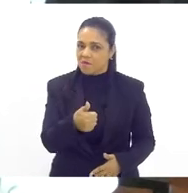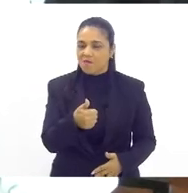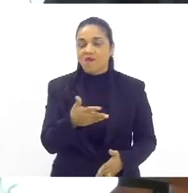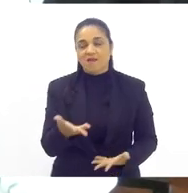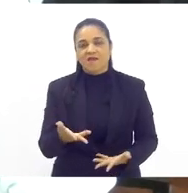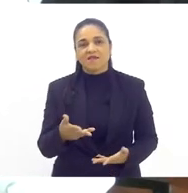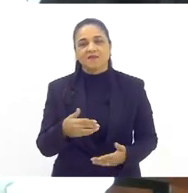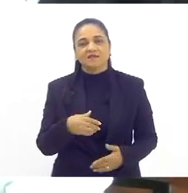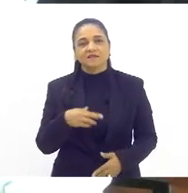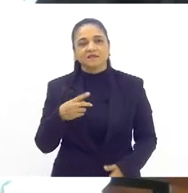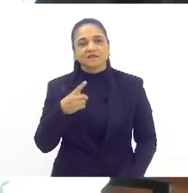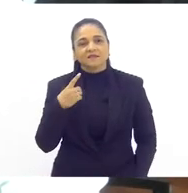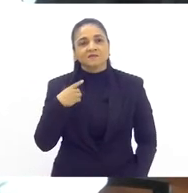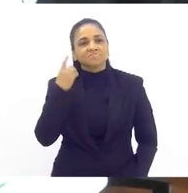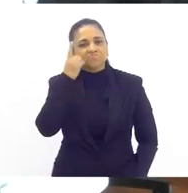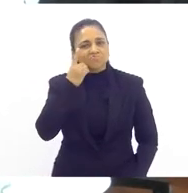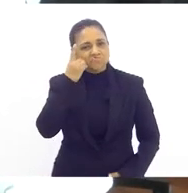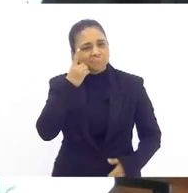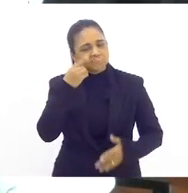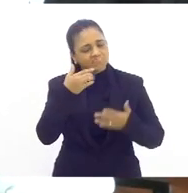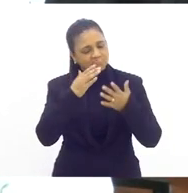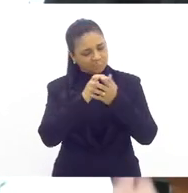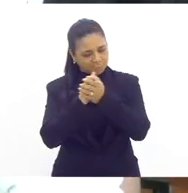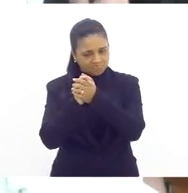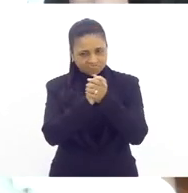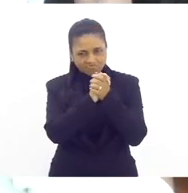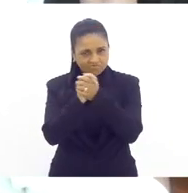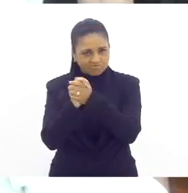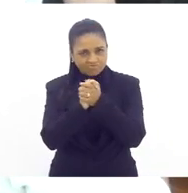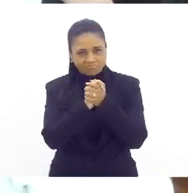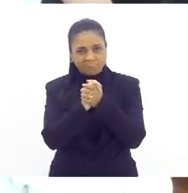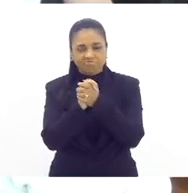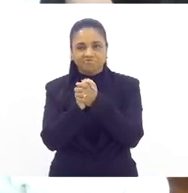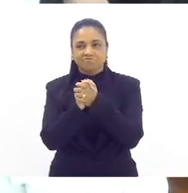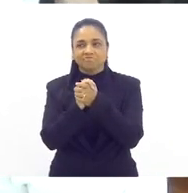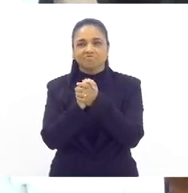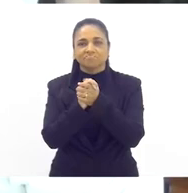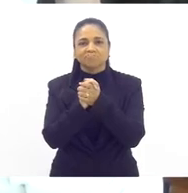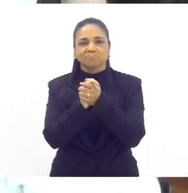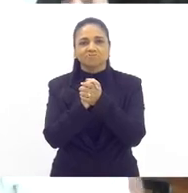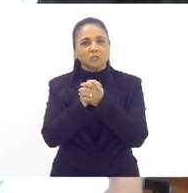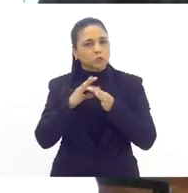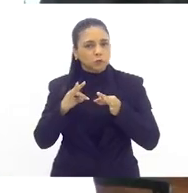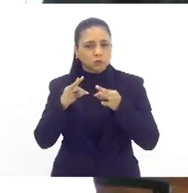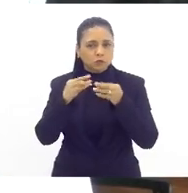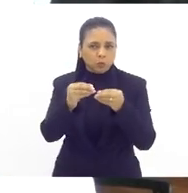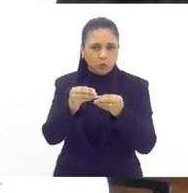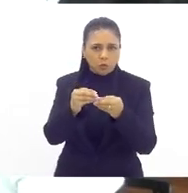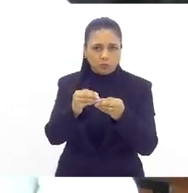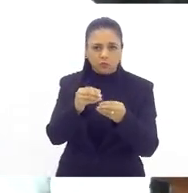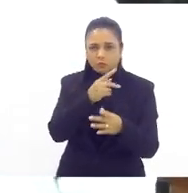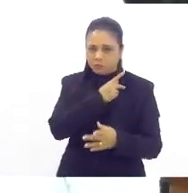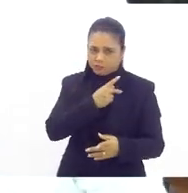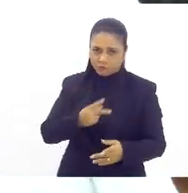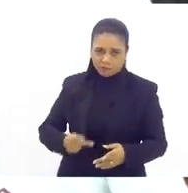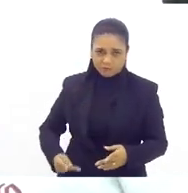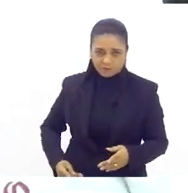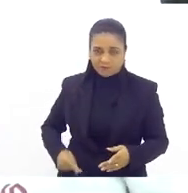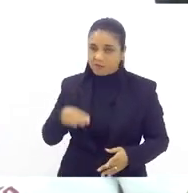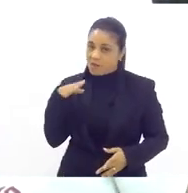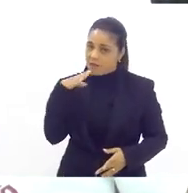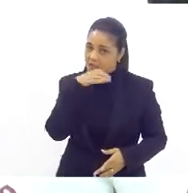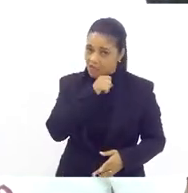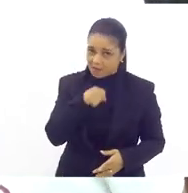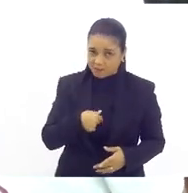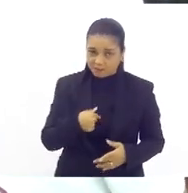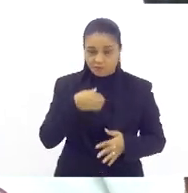queria parabenizar vossa excelência estendendo cumprimento a todos os demais presidentes e queria ser bem breve